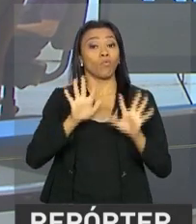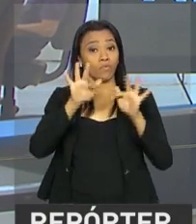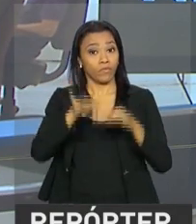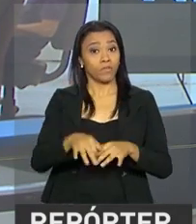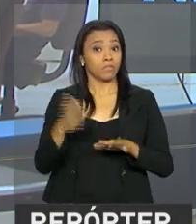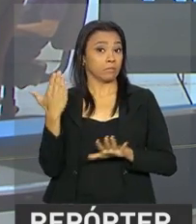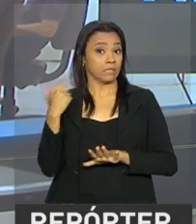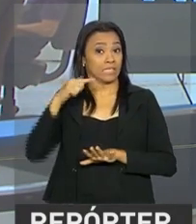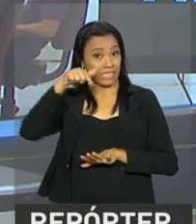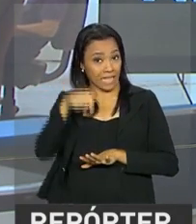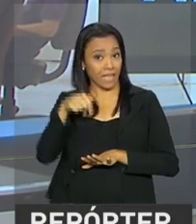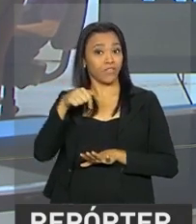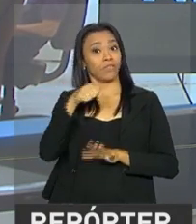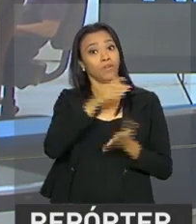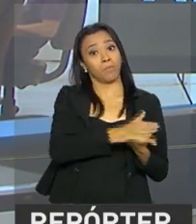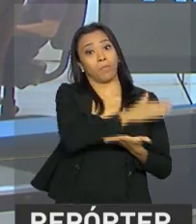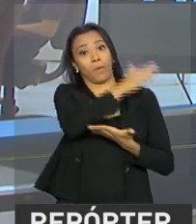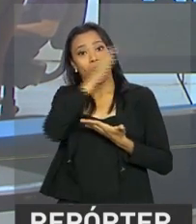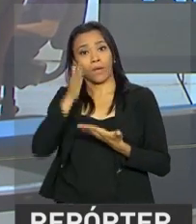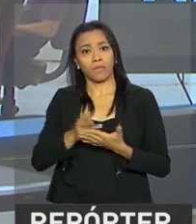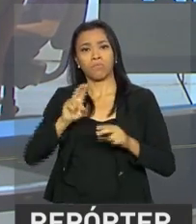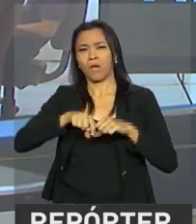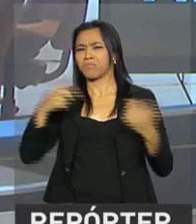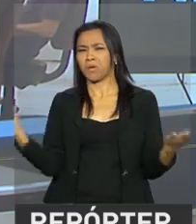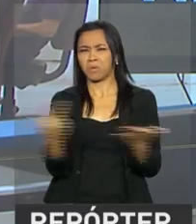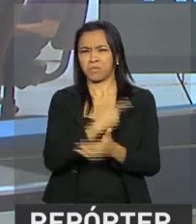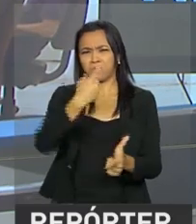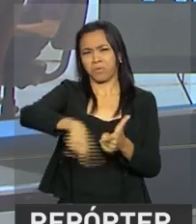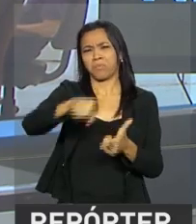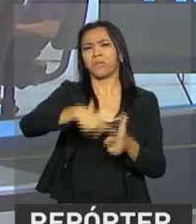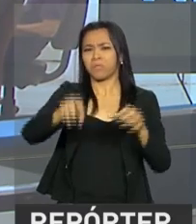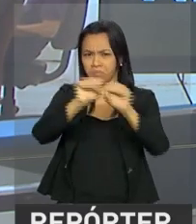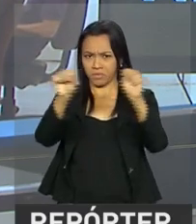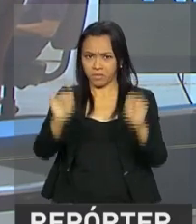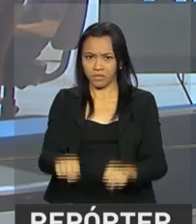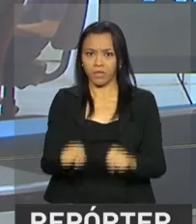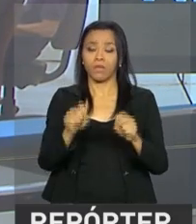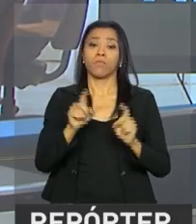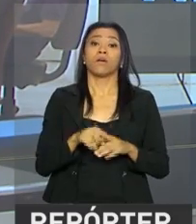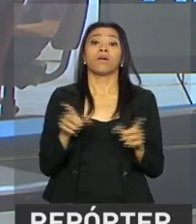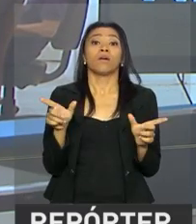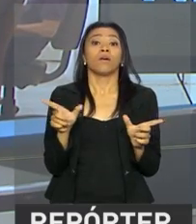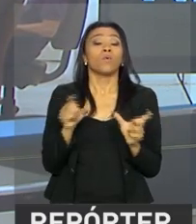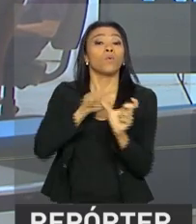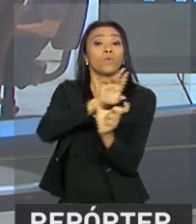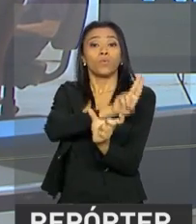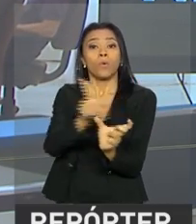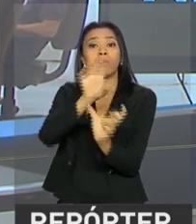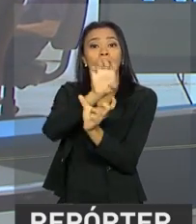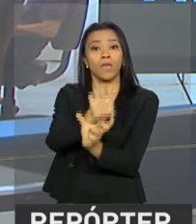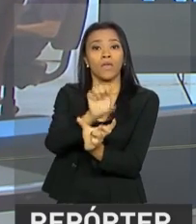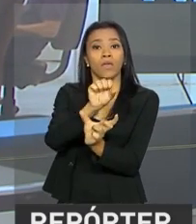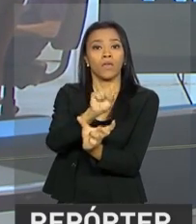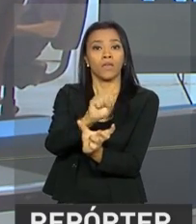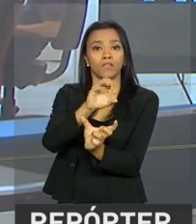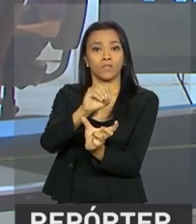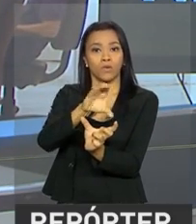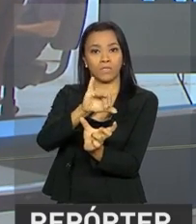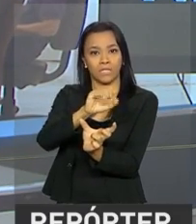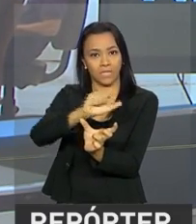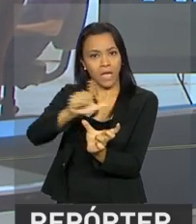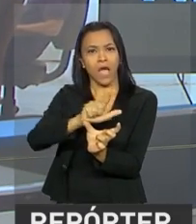7, foi prorrogado após instabilidade no sistema. O E-Social unificou o pagamento das obrigações